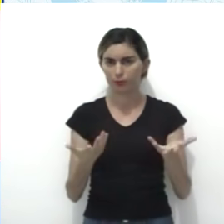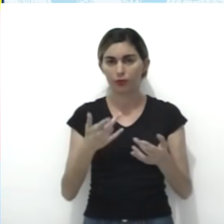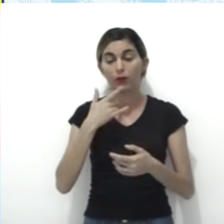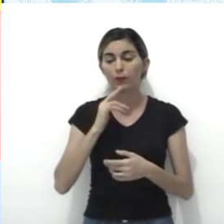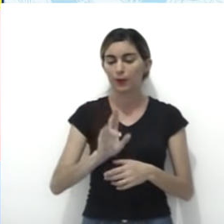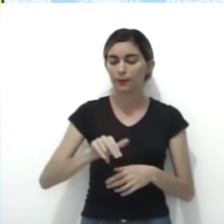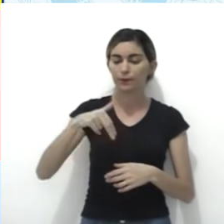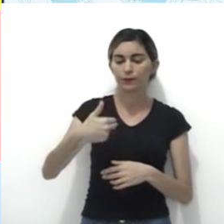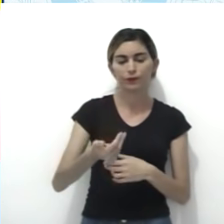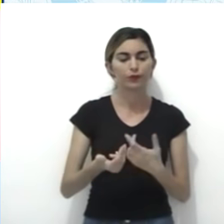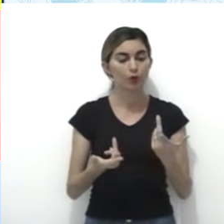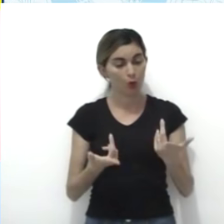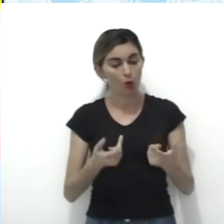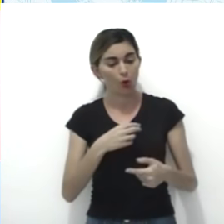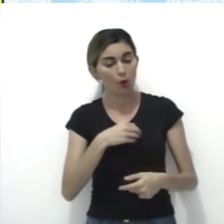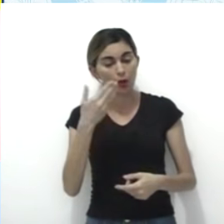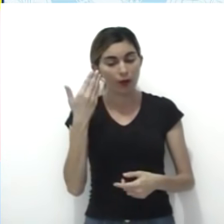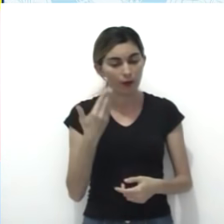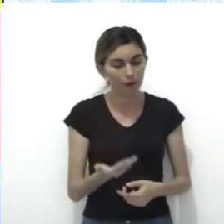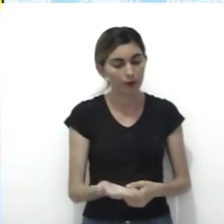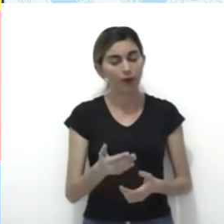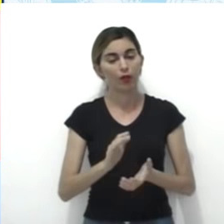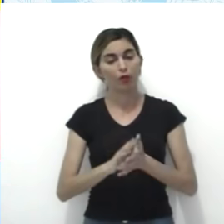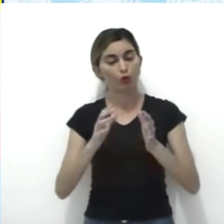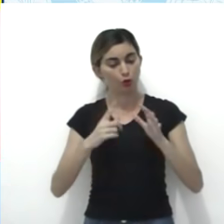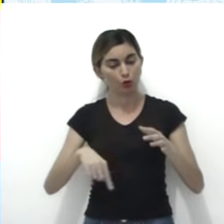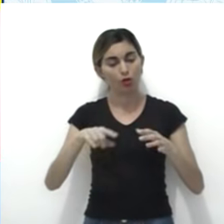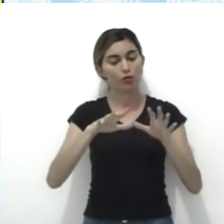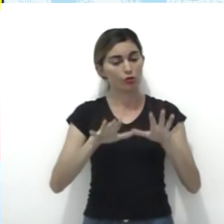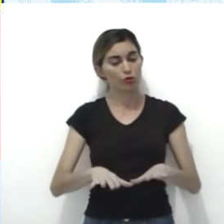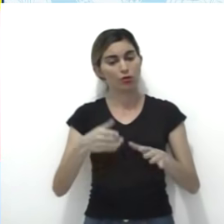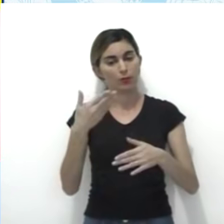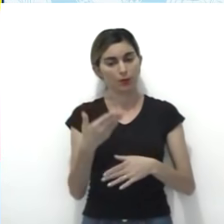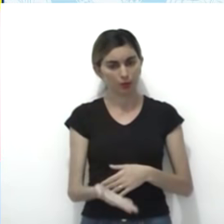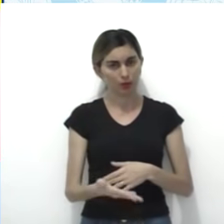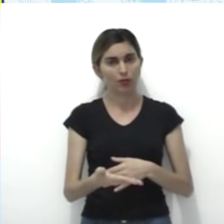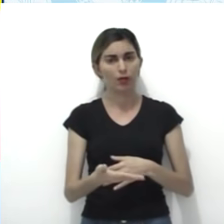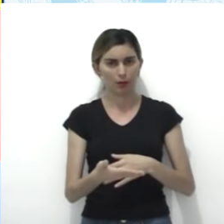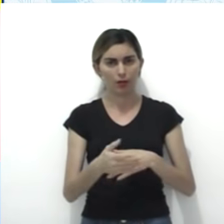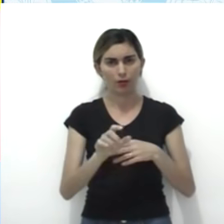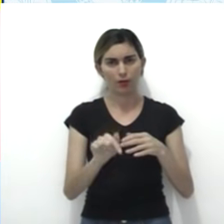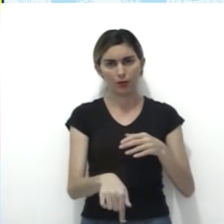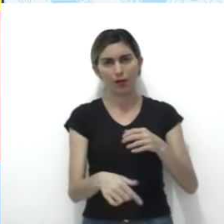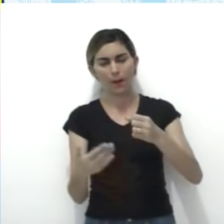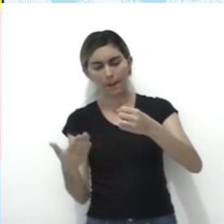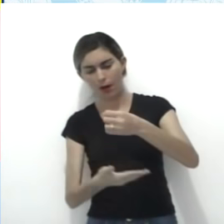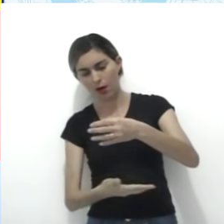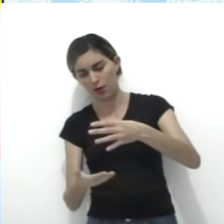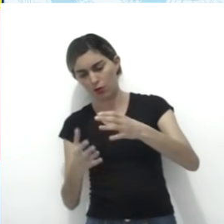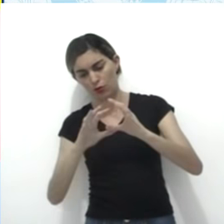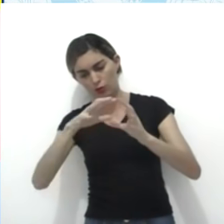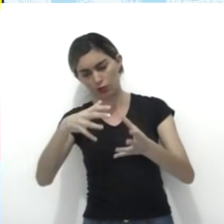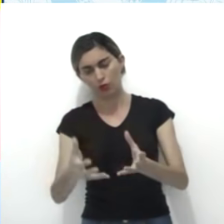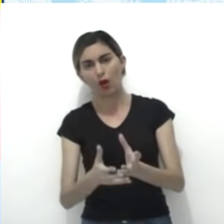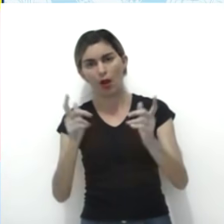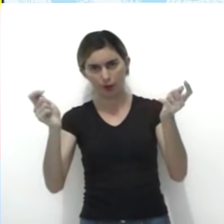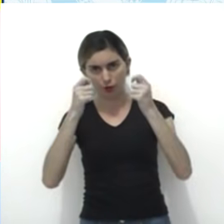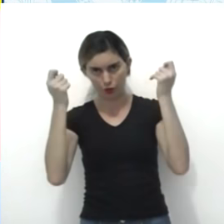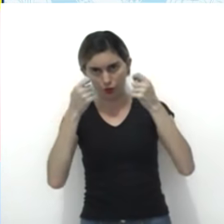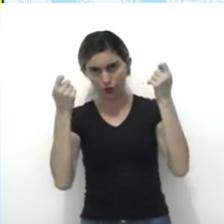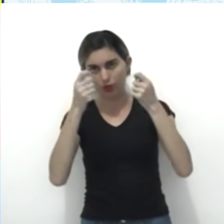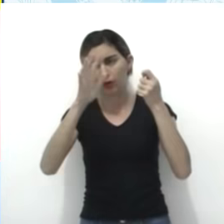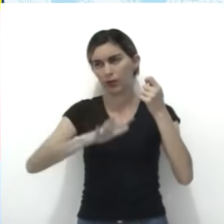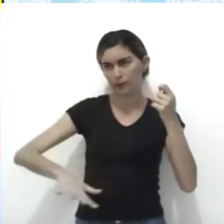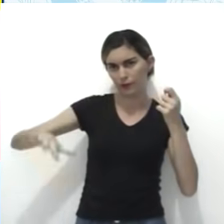para o globo terrestre né o pai se levanta e faz olha aqui nós estamos aqui ele aponta para a região debaixo da terra que